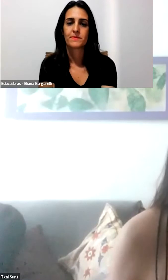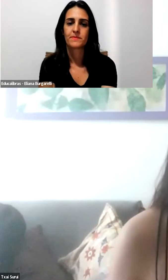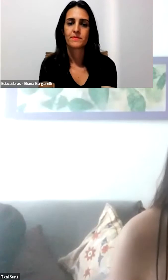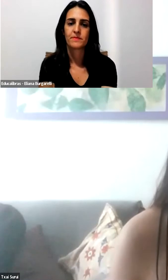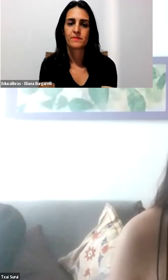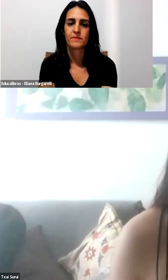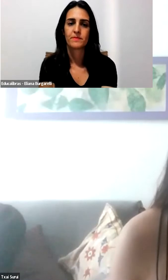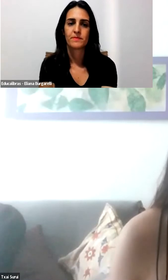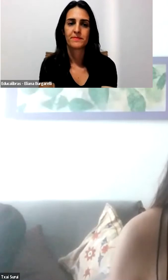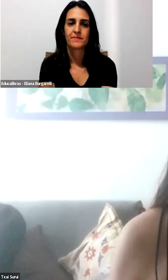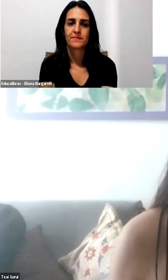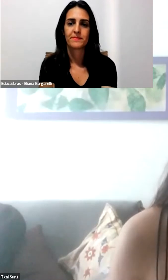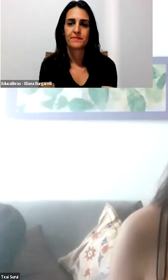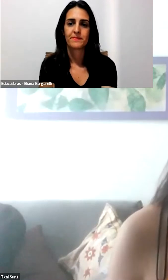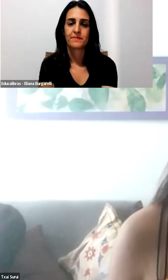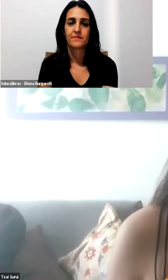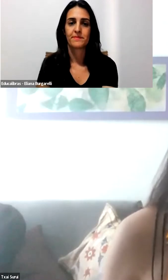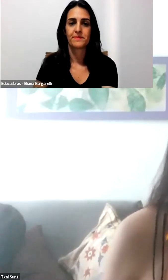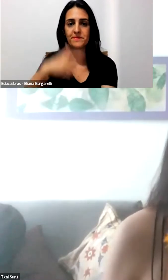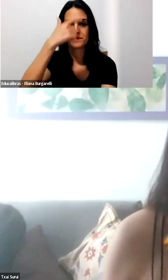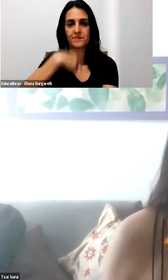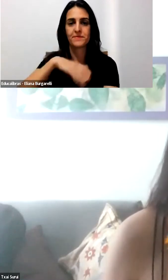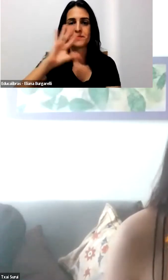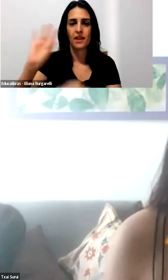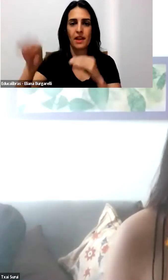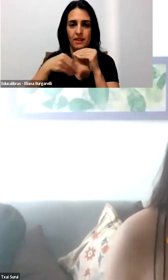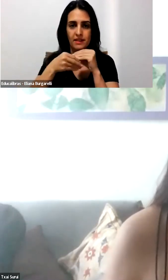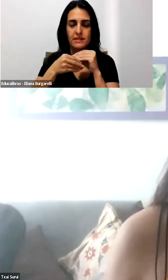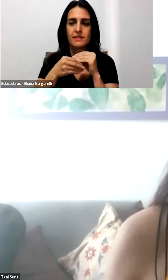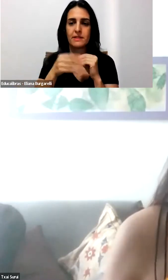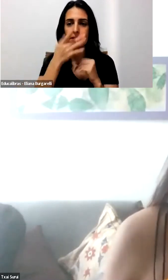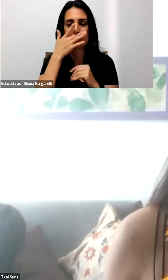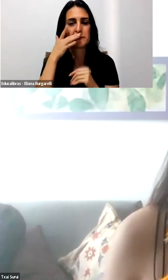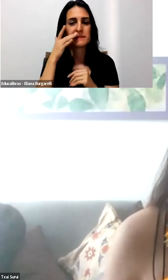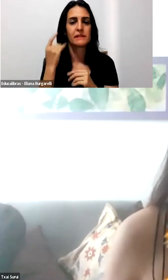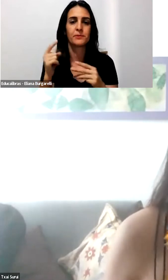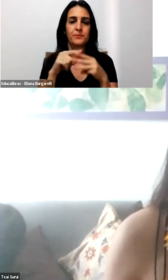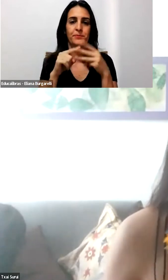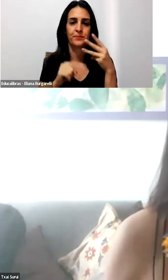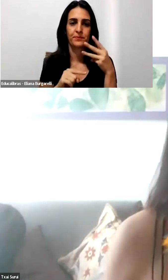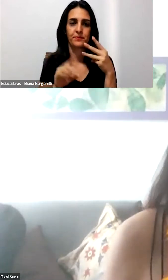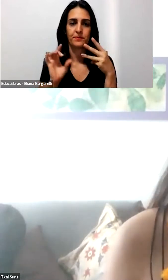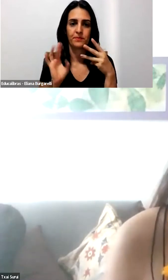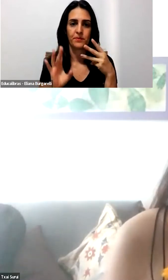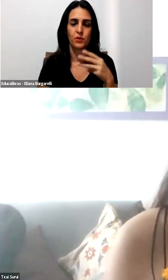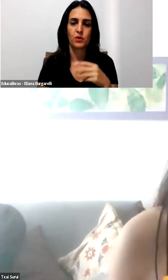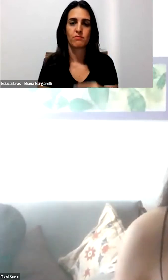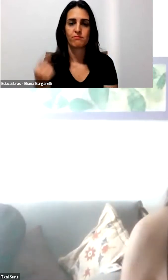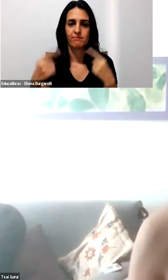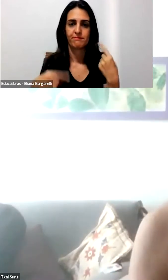é também um trabalho do Brasil, mas que todos os países podem sim e têm, né, como contribuir com